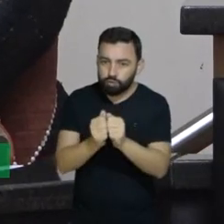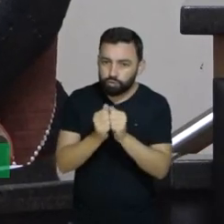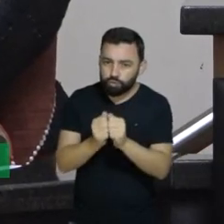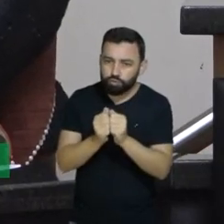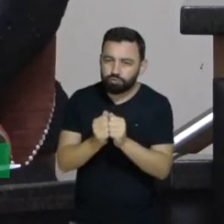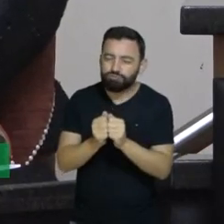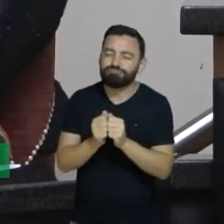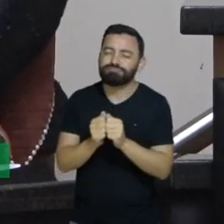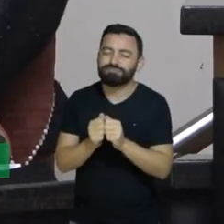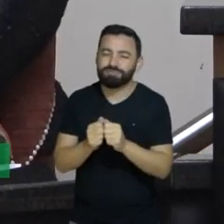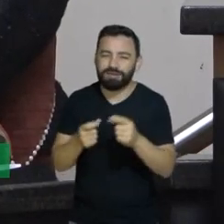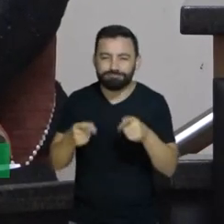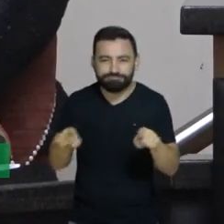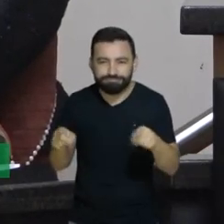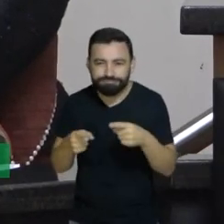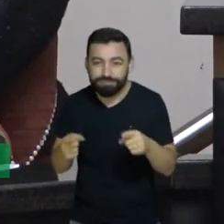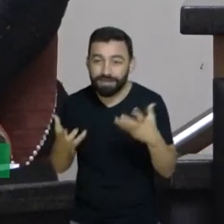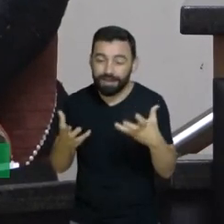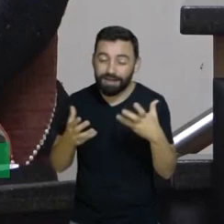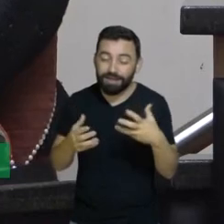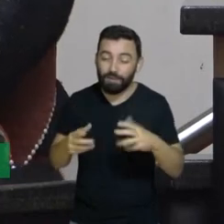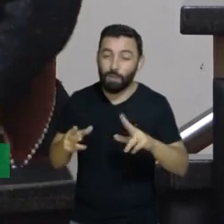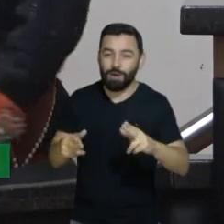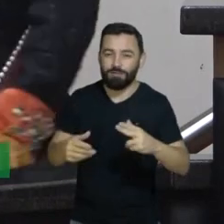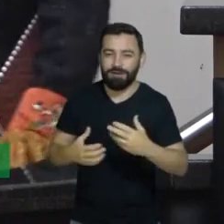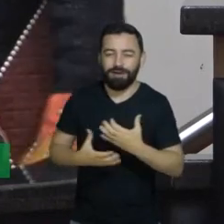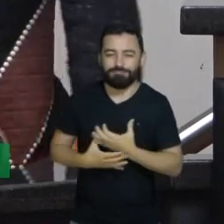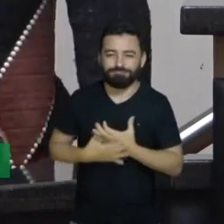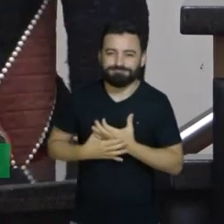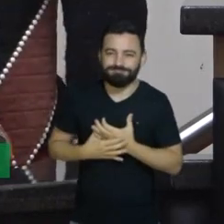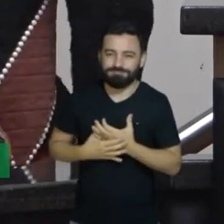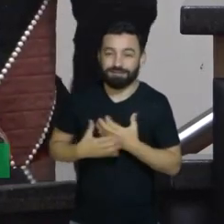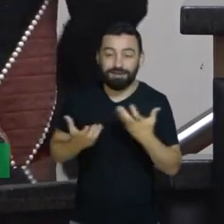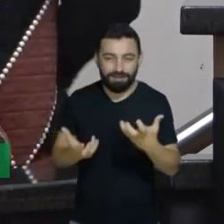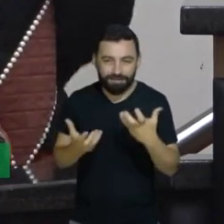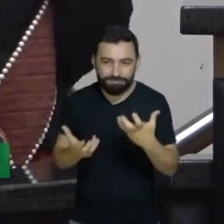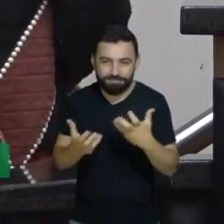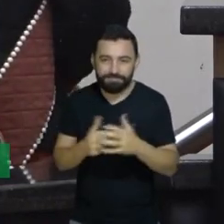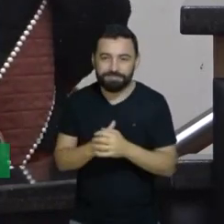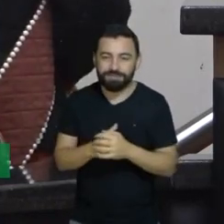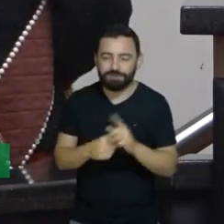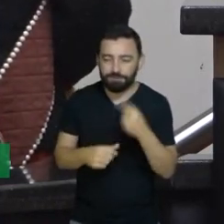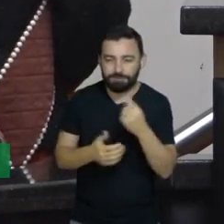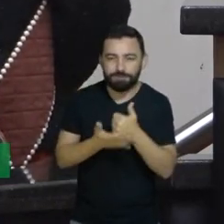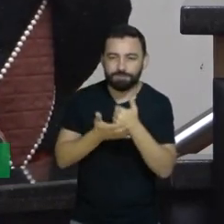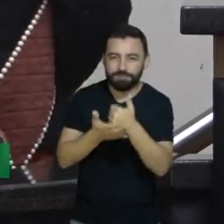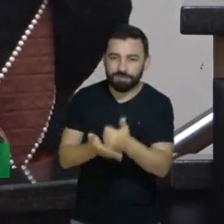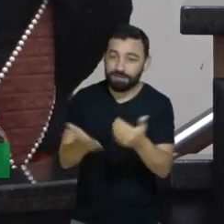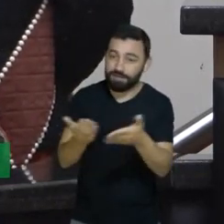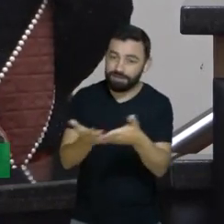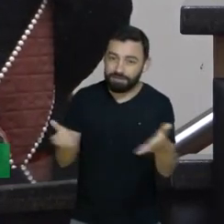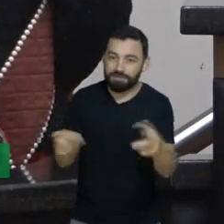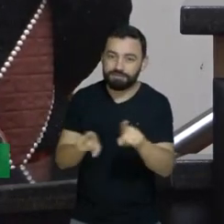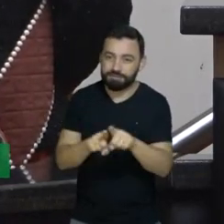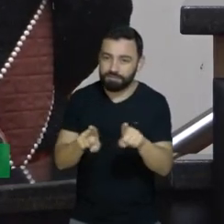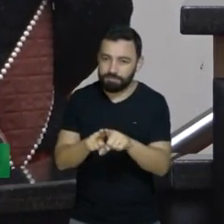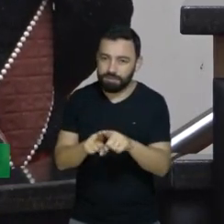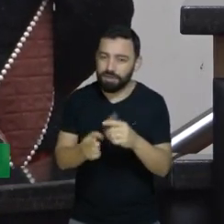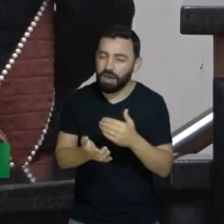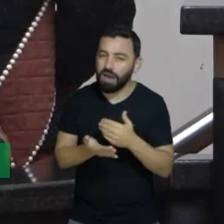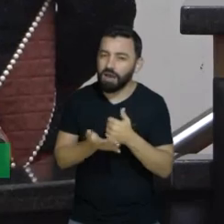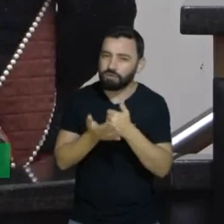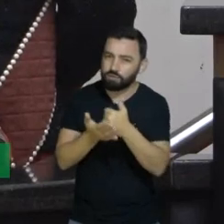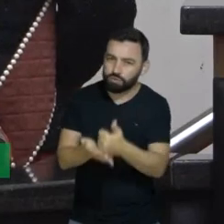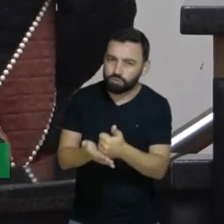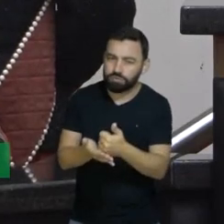composições, concorrendo ao título, que é uma forma também de nós ajudarmos neste momento, porque todos eles recebem ajudas de custo,